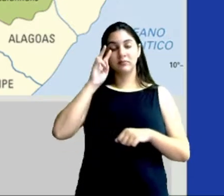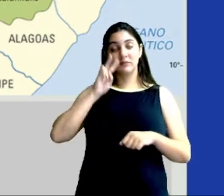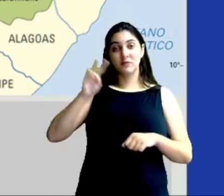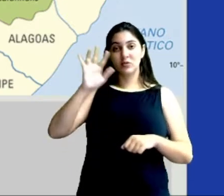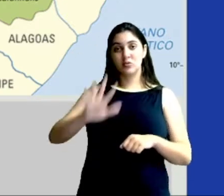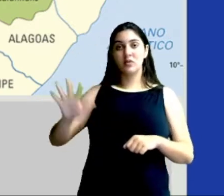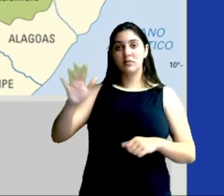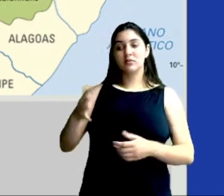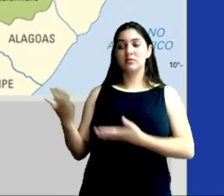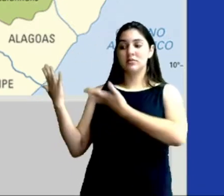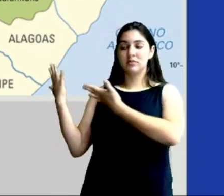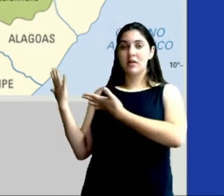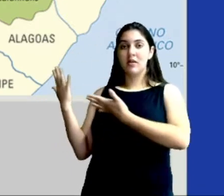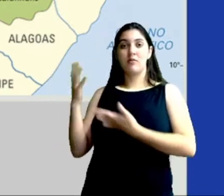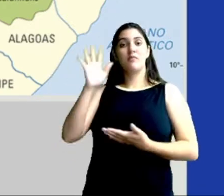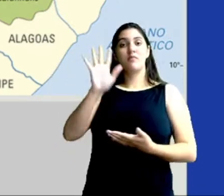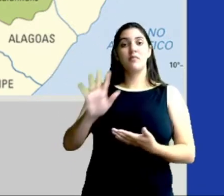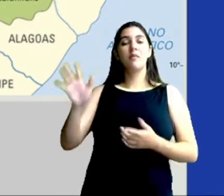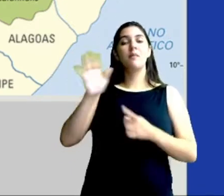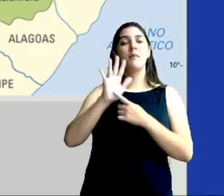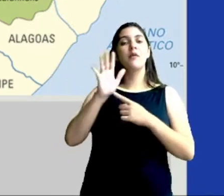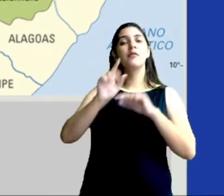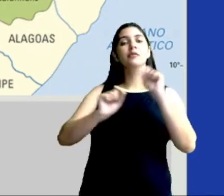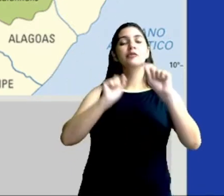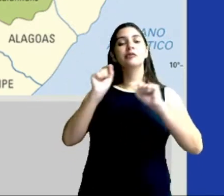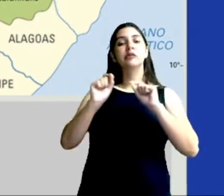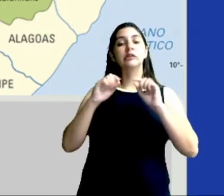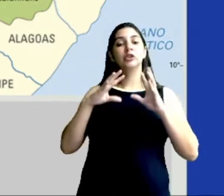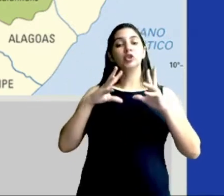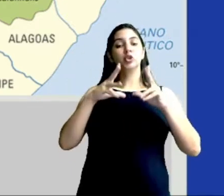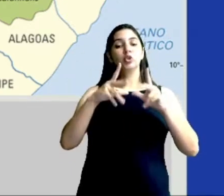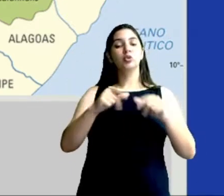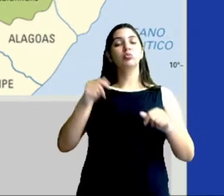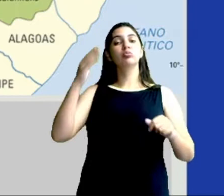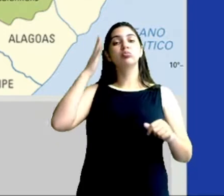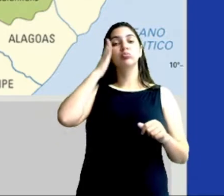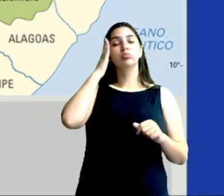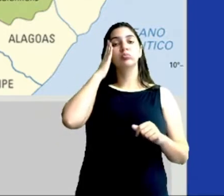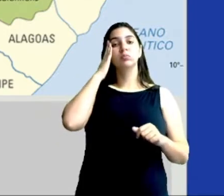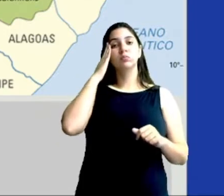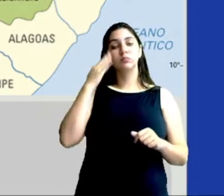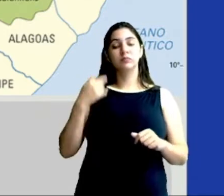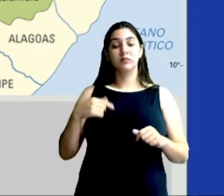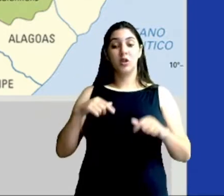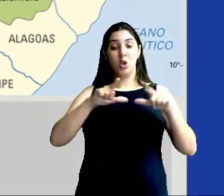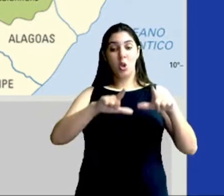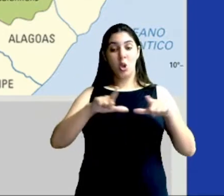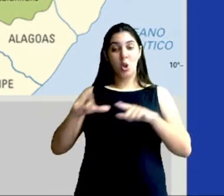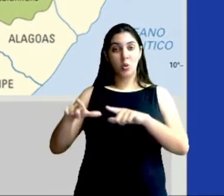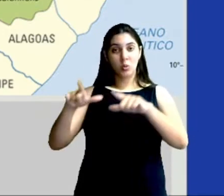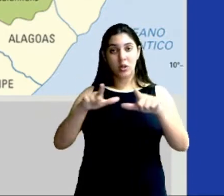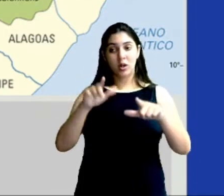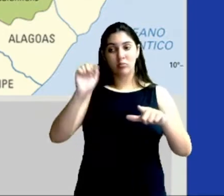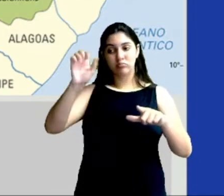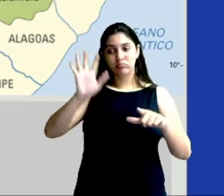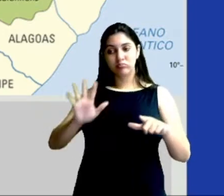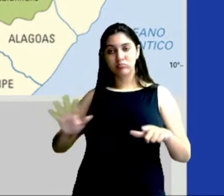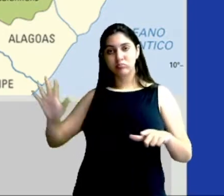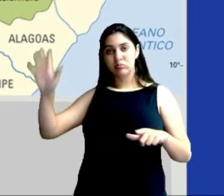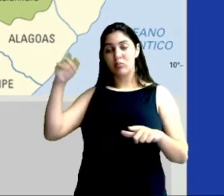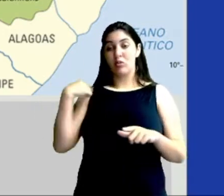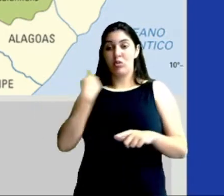o mapa que mostra toda a compreensão territorial do nosso